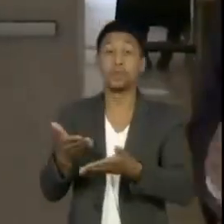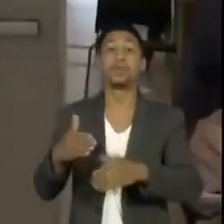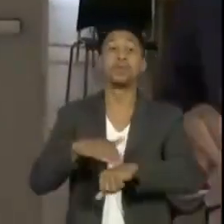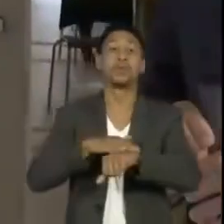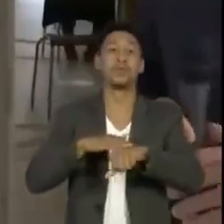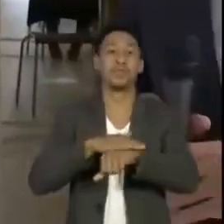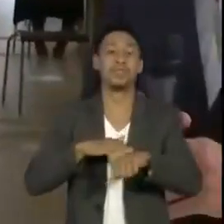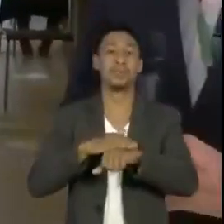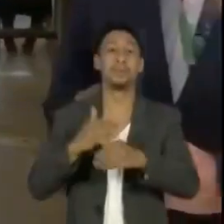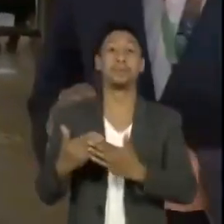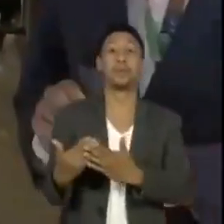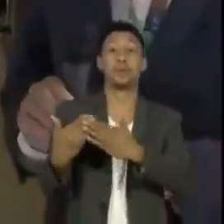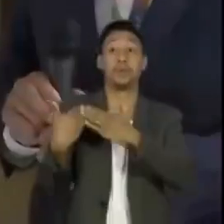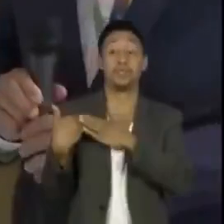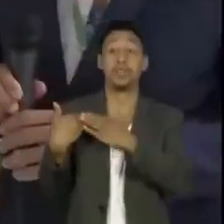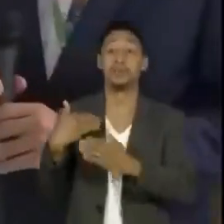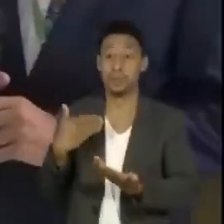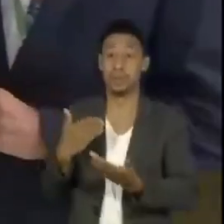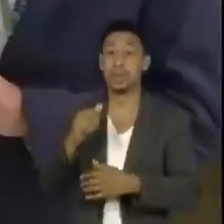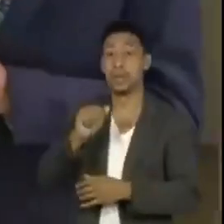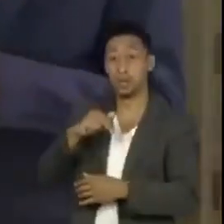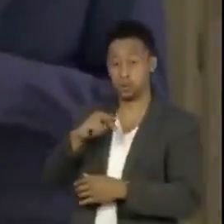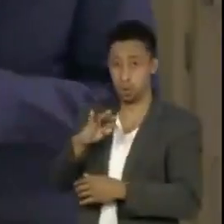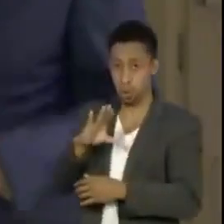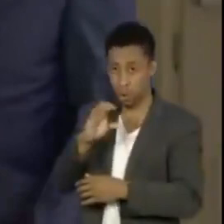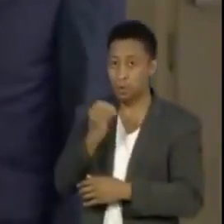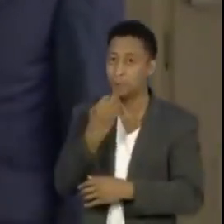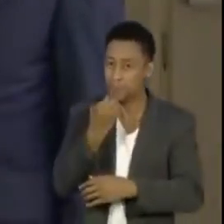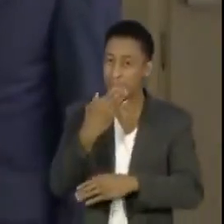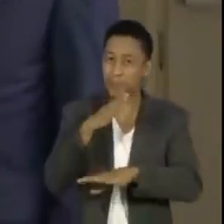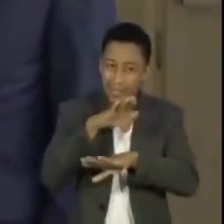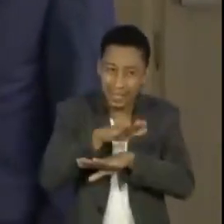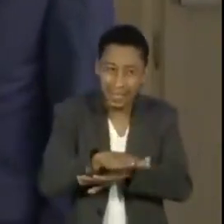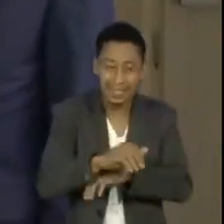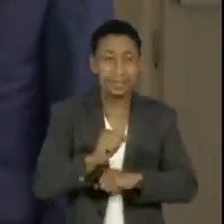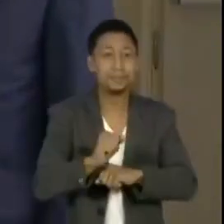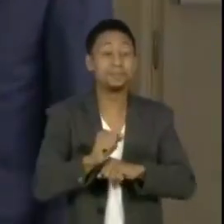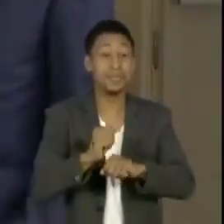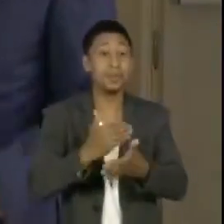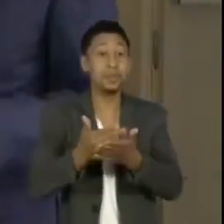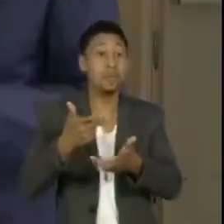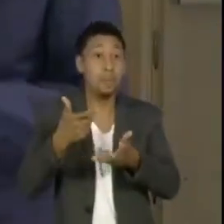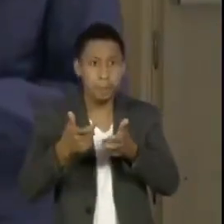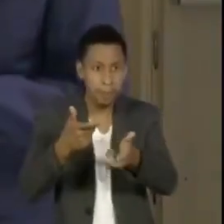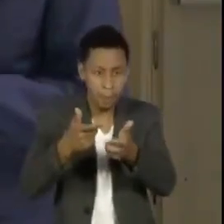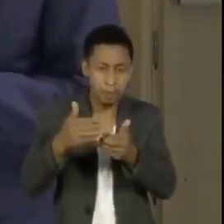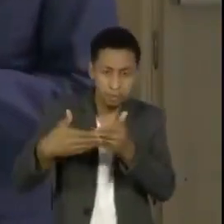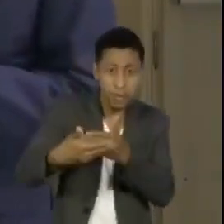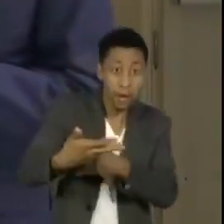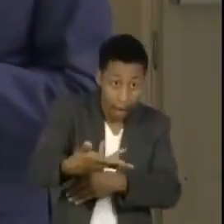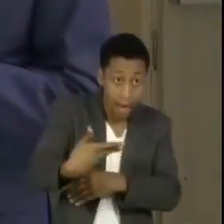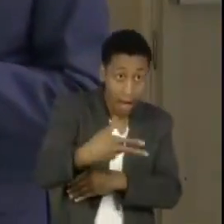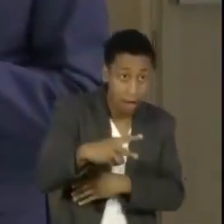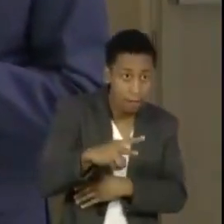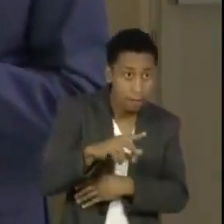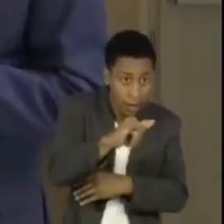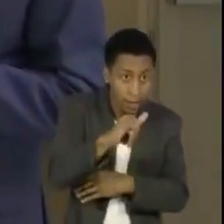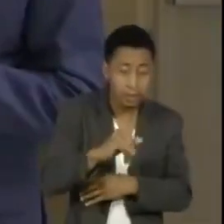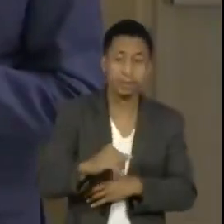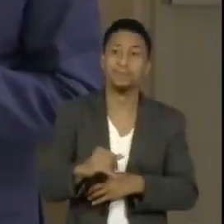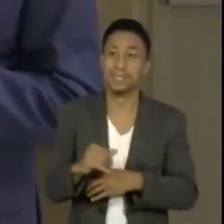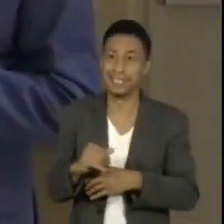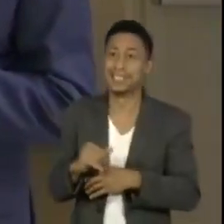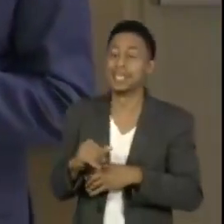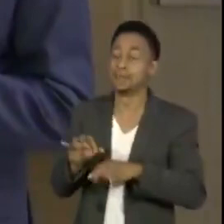do HC, o Antônio José Rodrigues Pereira. Boa tarde, Antônio. Esse ritmo de vacinação deve acelerar a partir de amanhã? Ele deve acelerar.